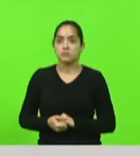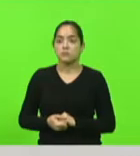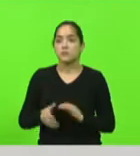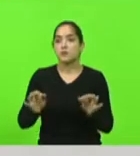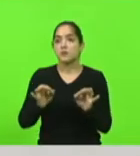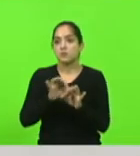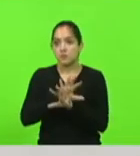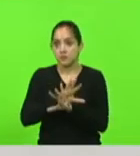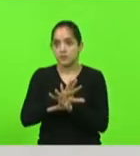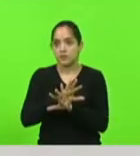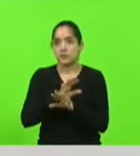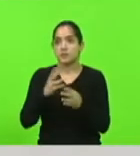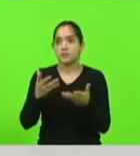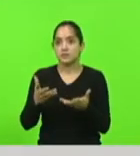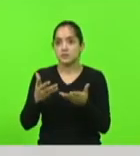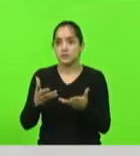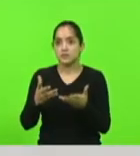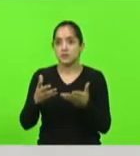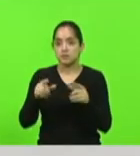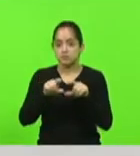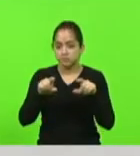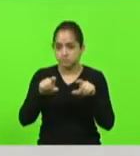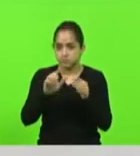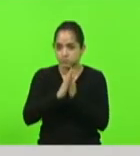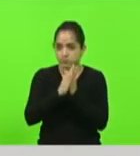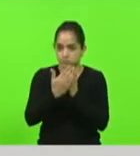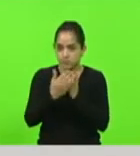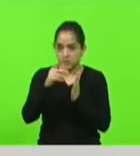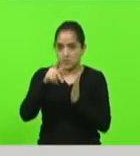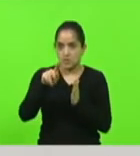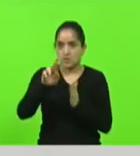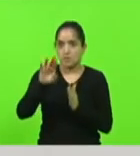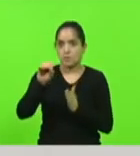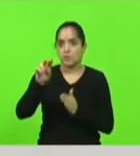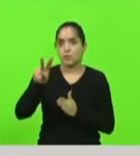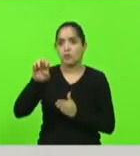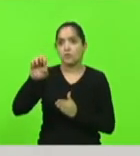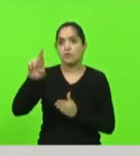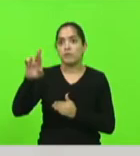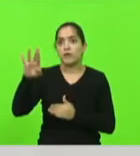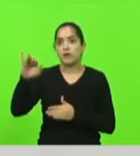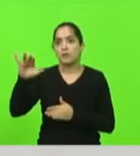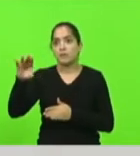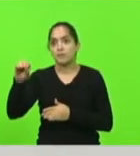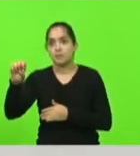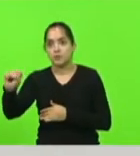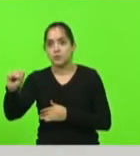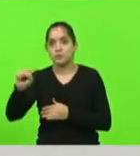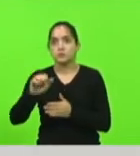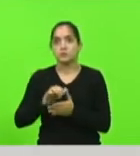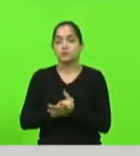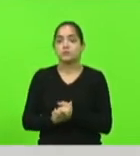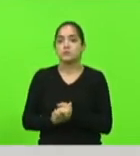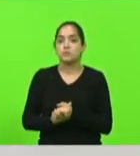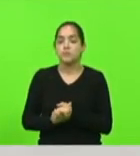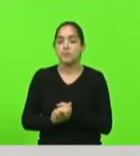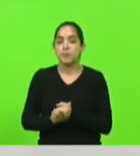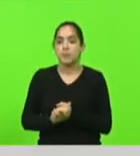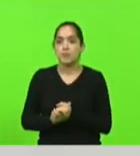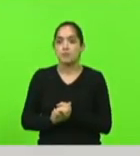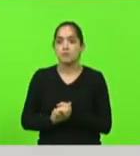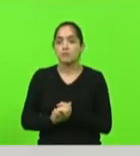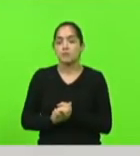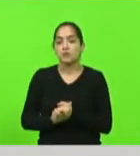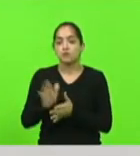meu pronunciamento, quero citar o versículo que se encontra em Provérbios. Só mais um versículo. Quando o